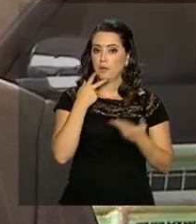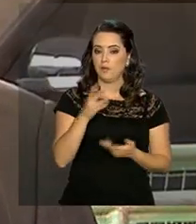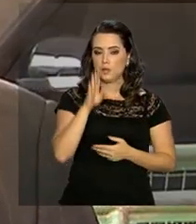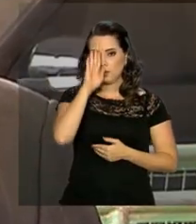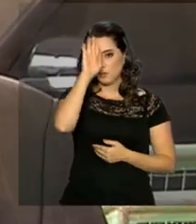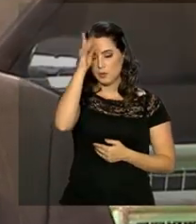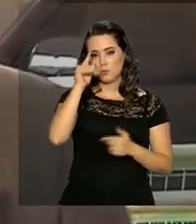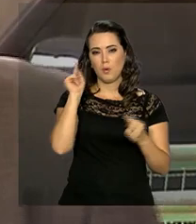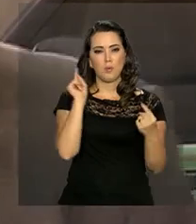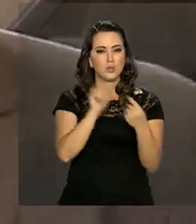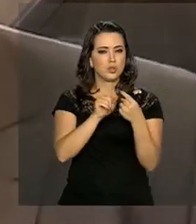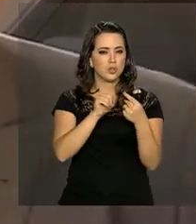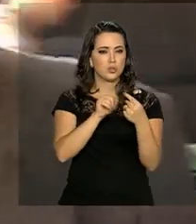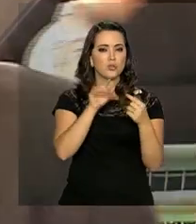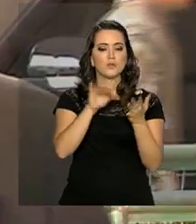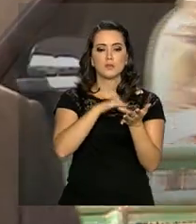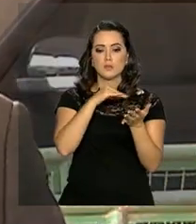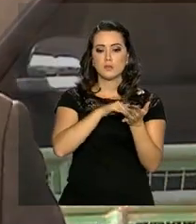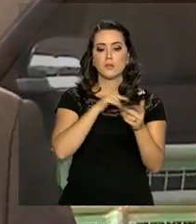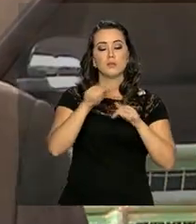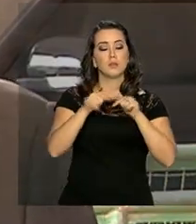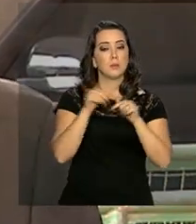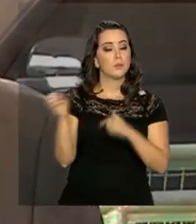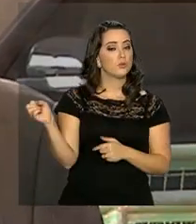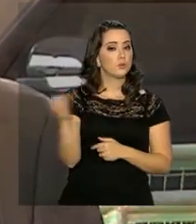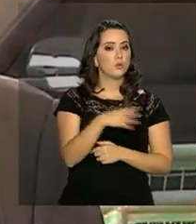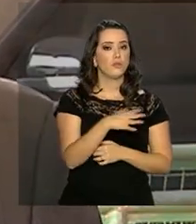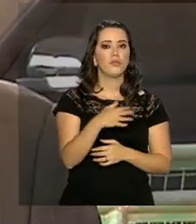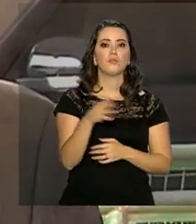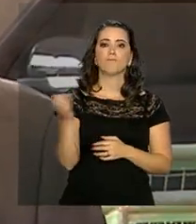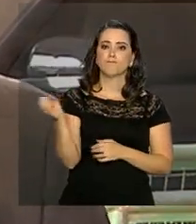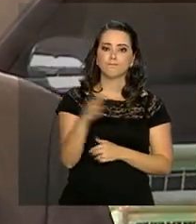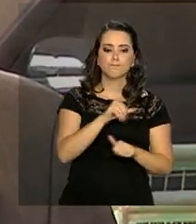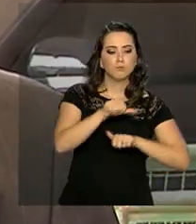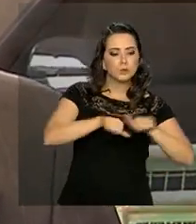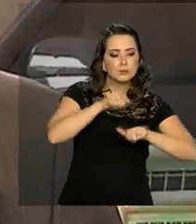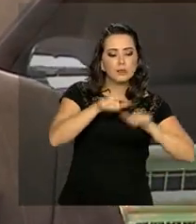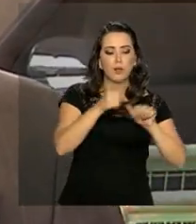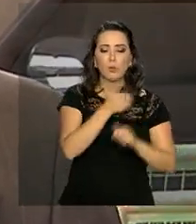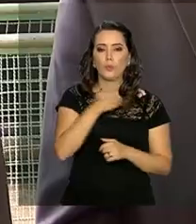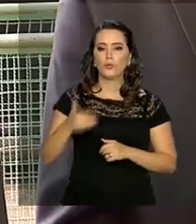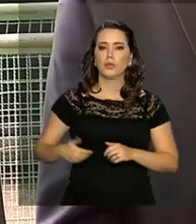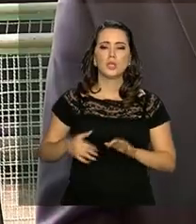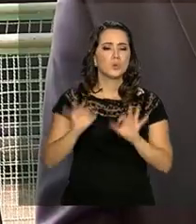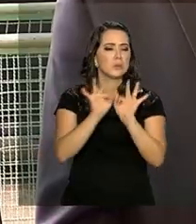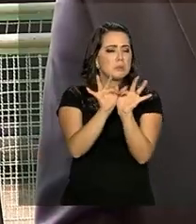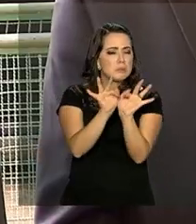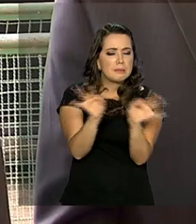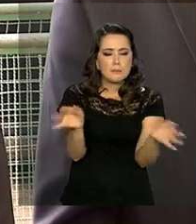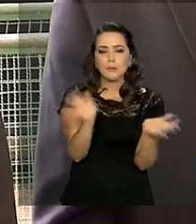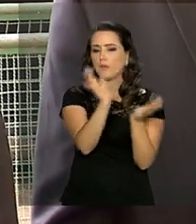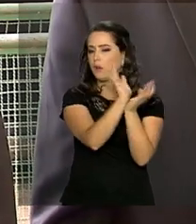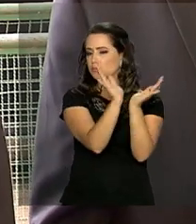tarefa da secretaria o trabalho de modernização do estado de burocratização